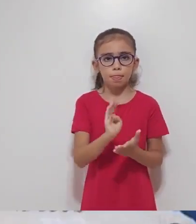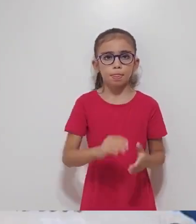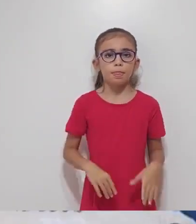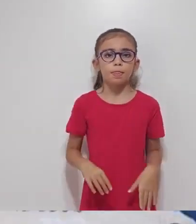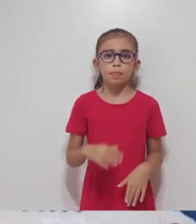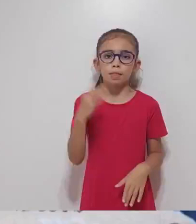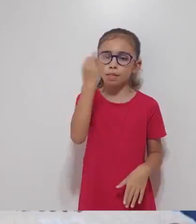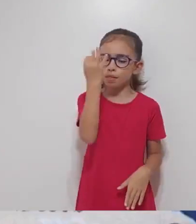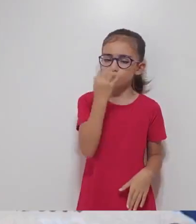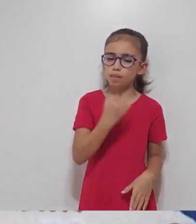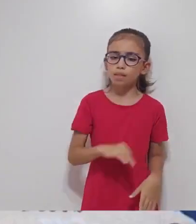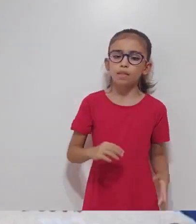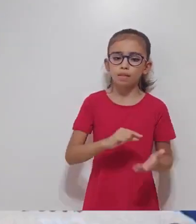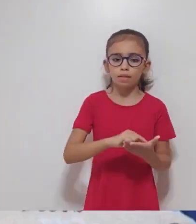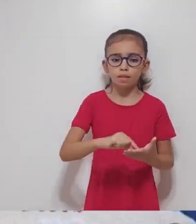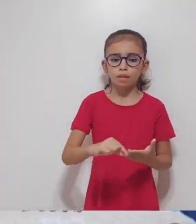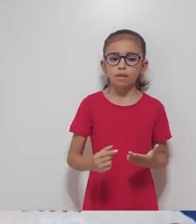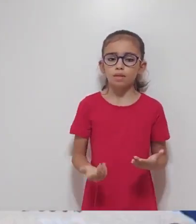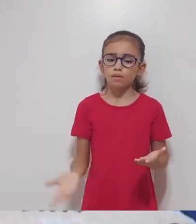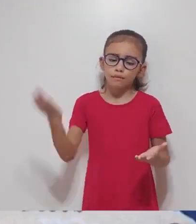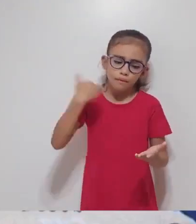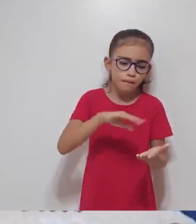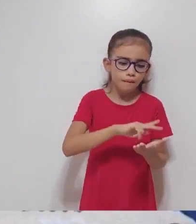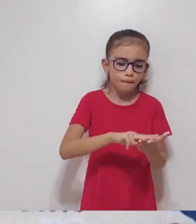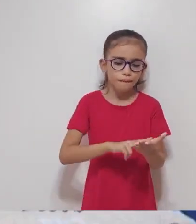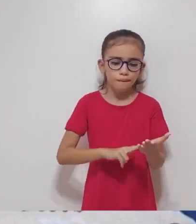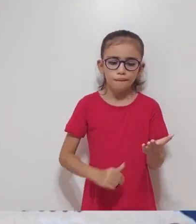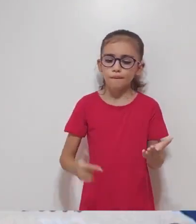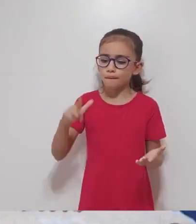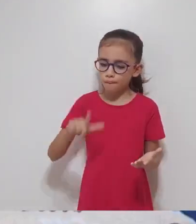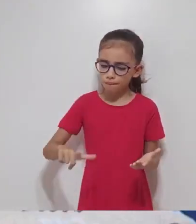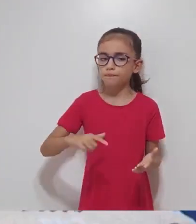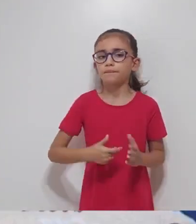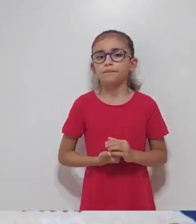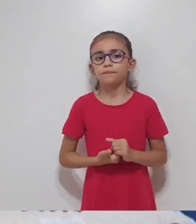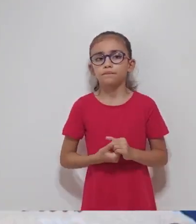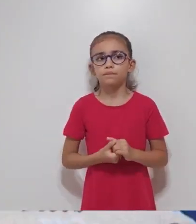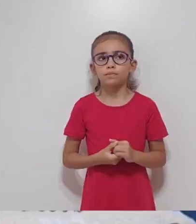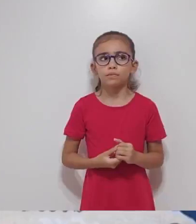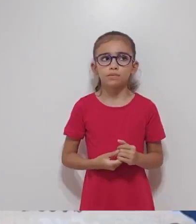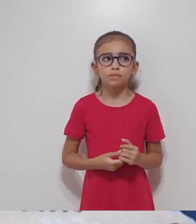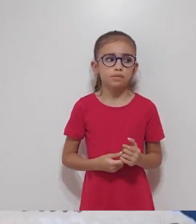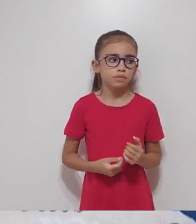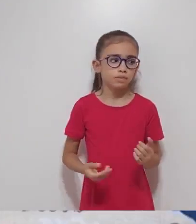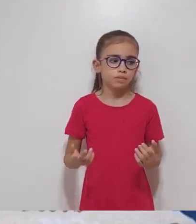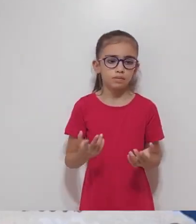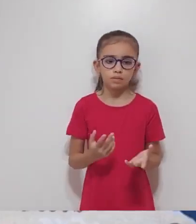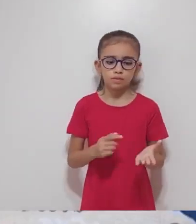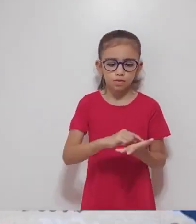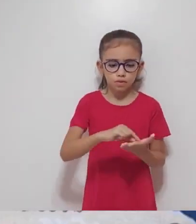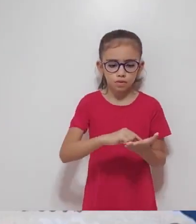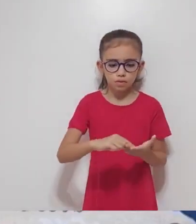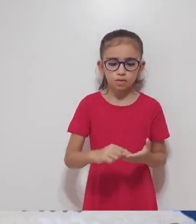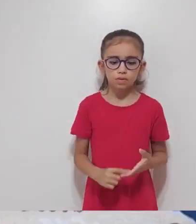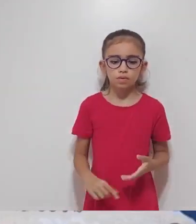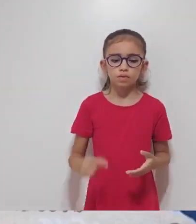Amém? Lindo, né, esse versículo? Vamos ler mais uma vez, certo? Esse versículo. E